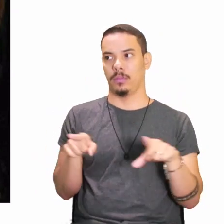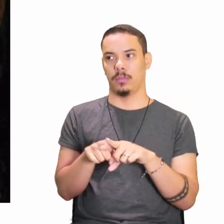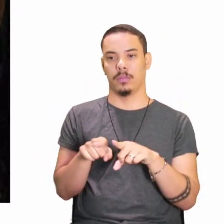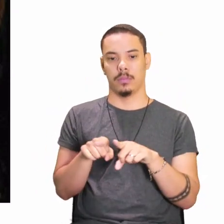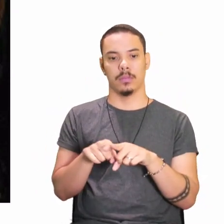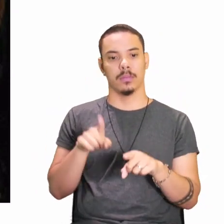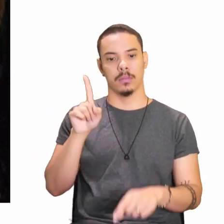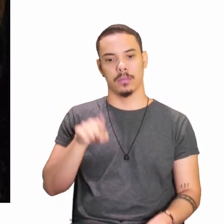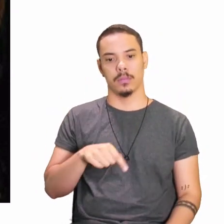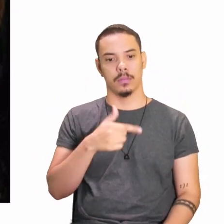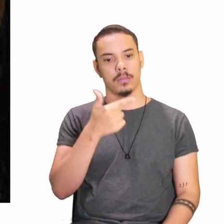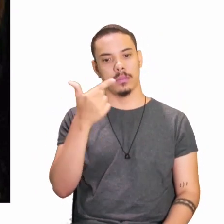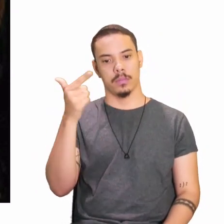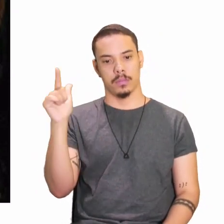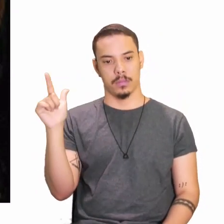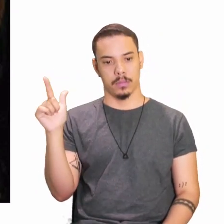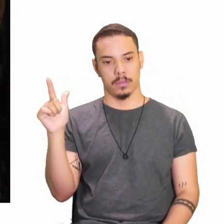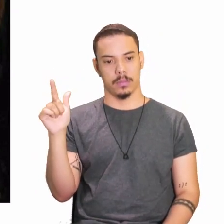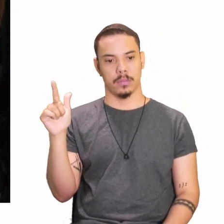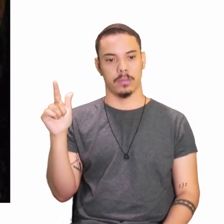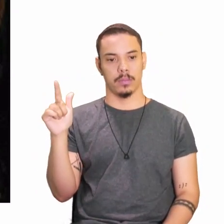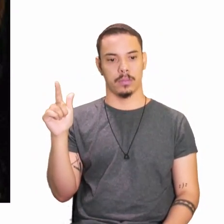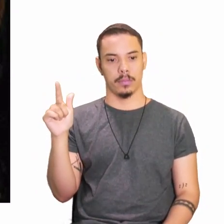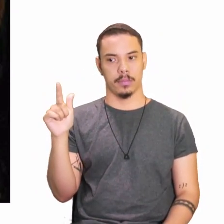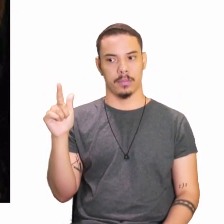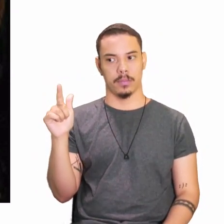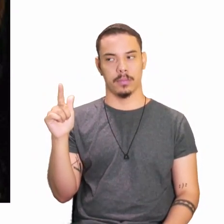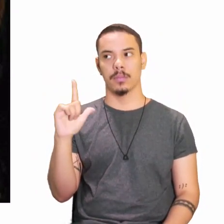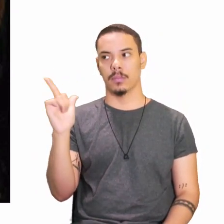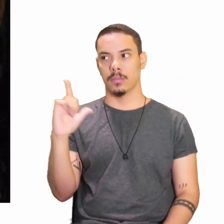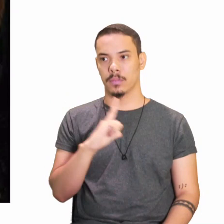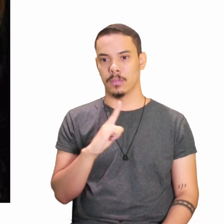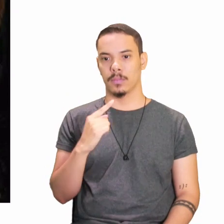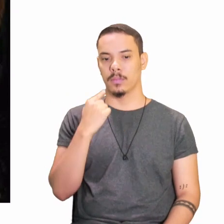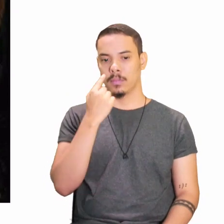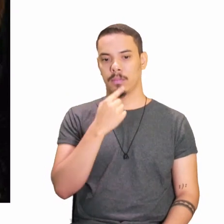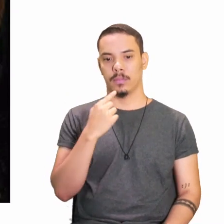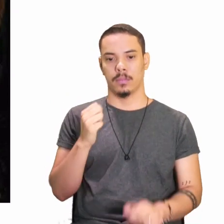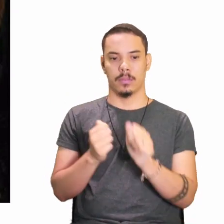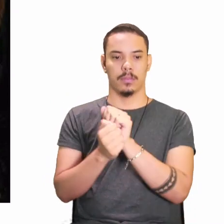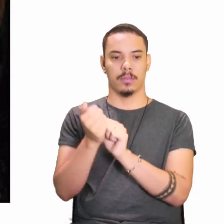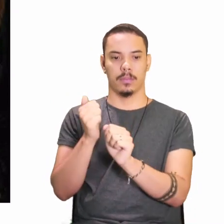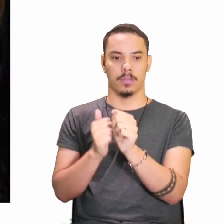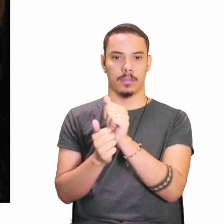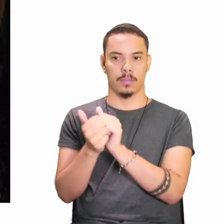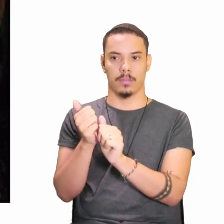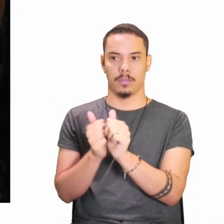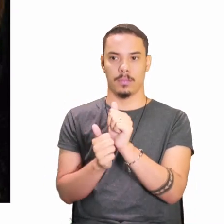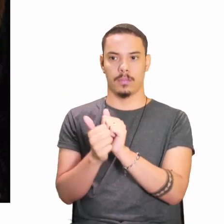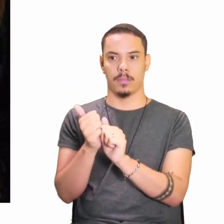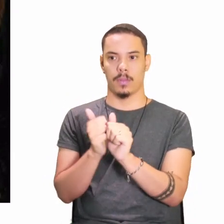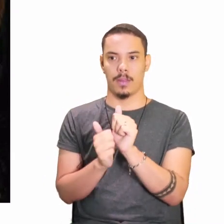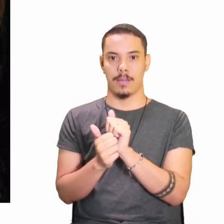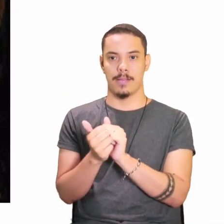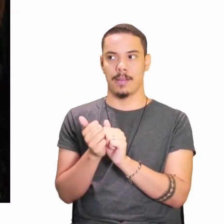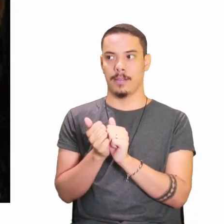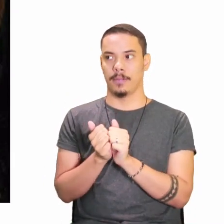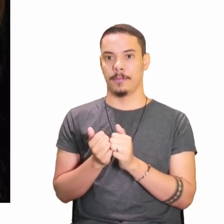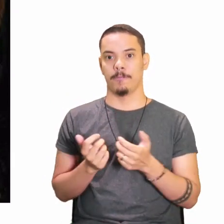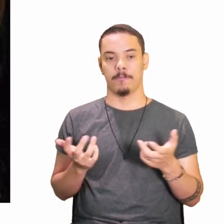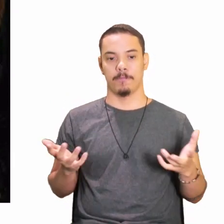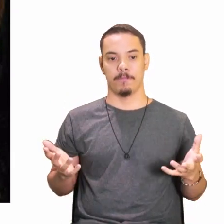a outra que tem é a outra que teus lábios vão beijar